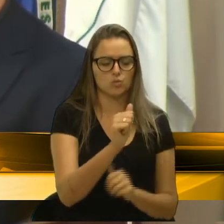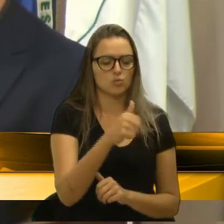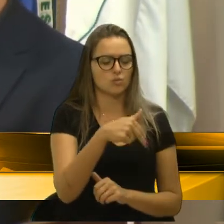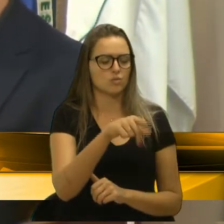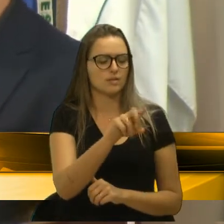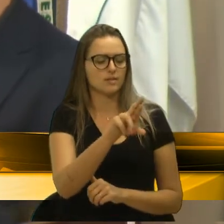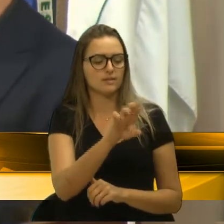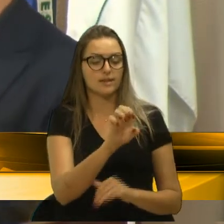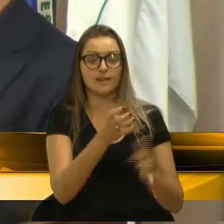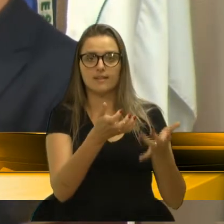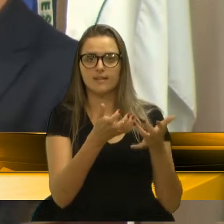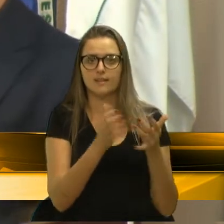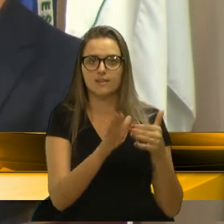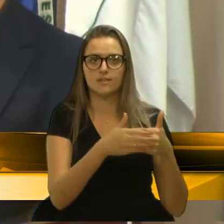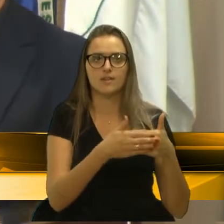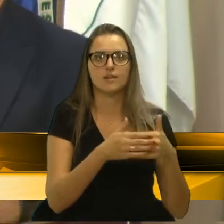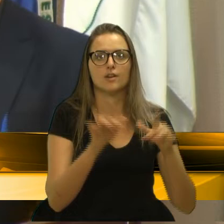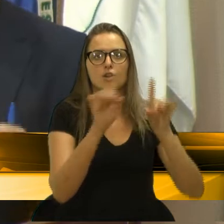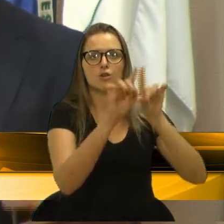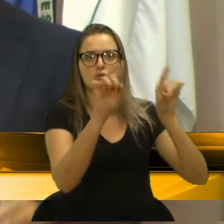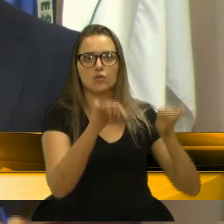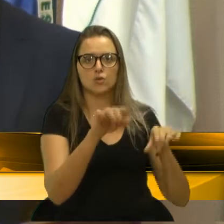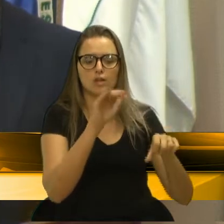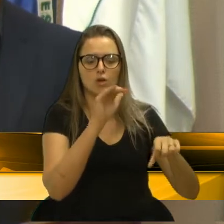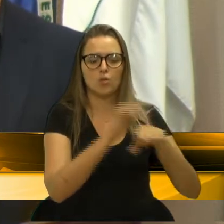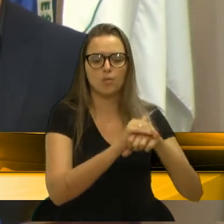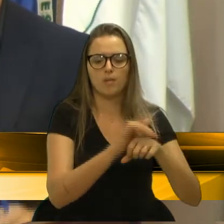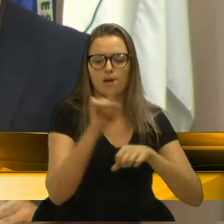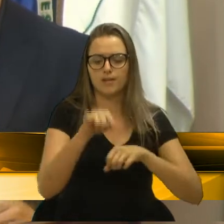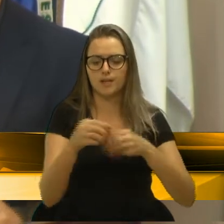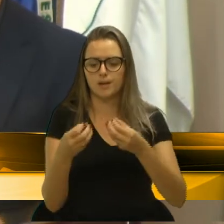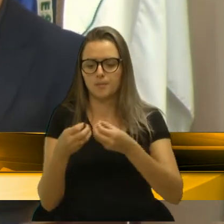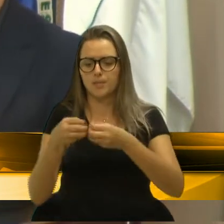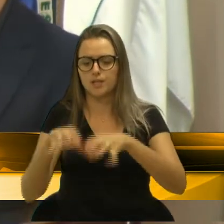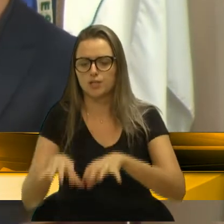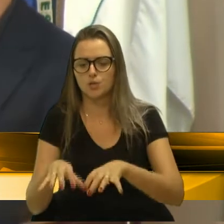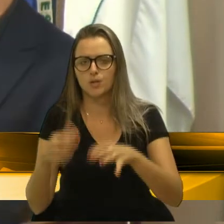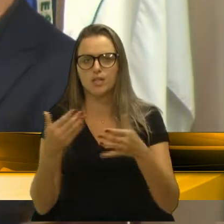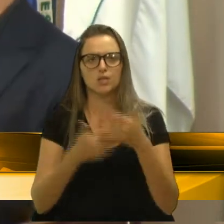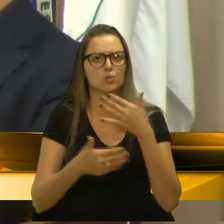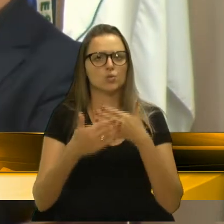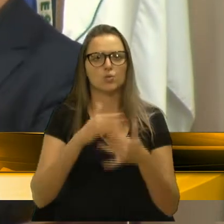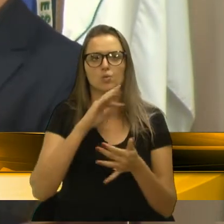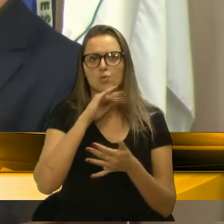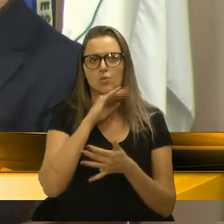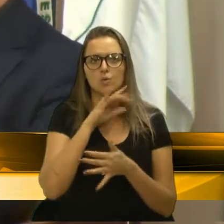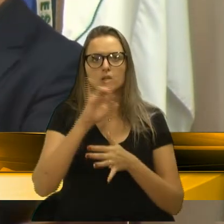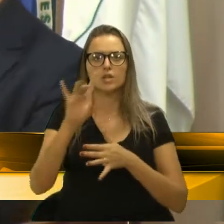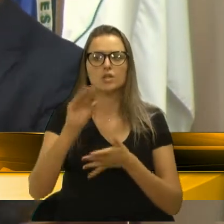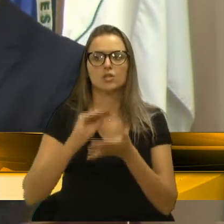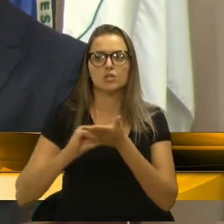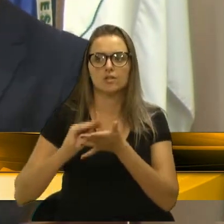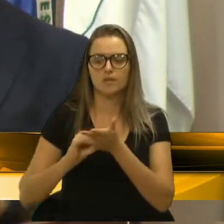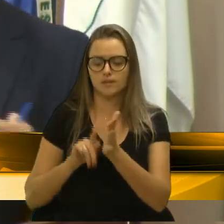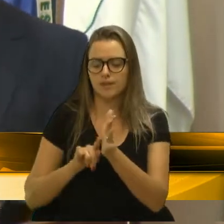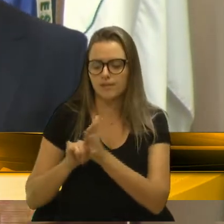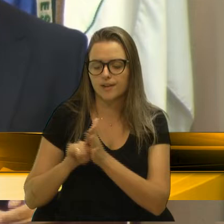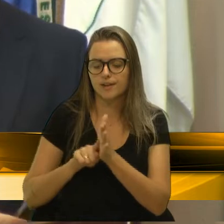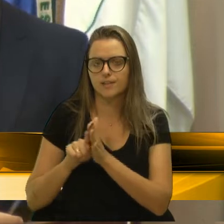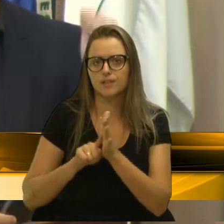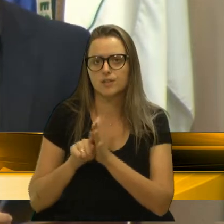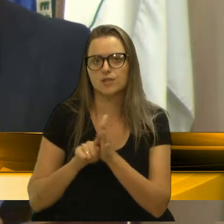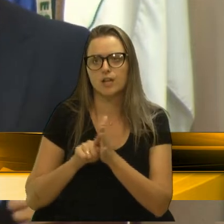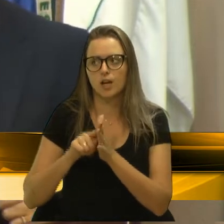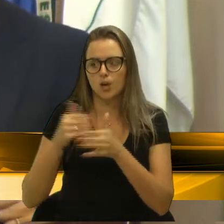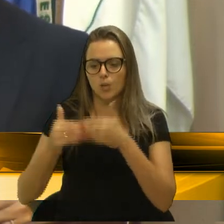com esse intuito. O servidor é culpado, dá prejuízo, enfim. Só esquecia de investigar e de apurar os